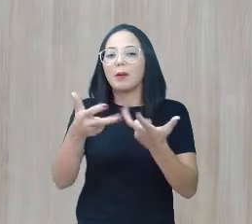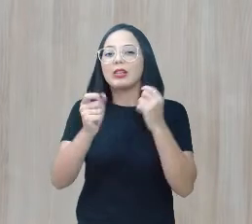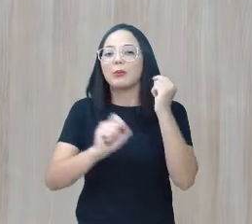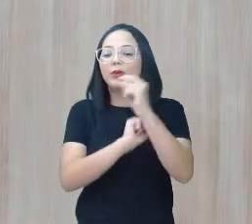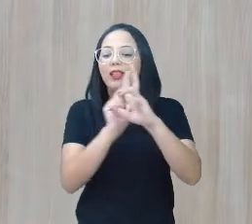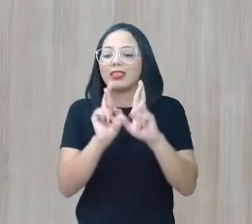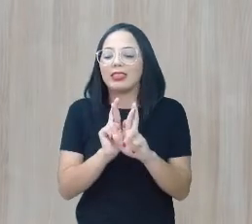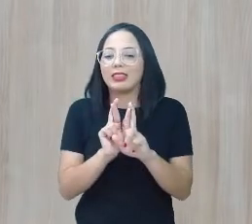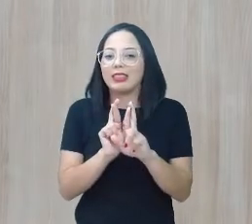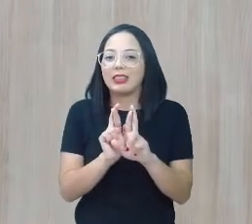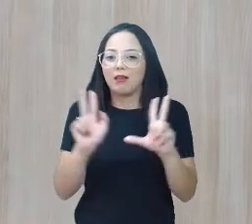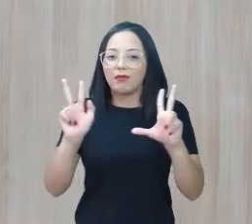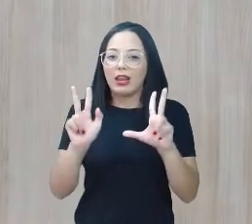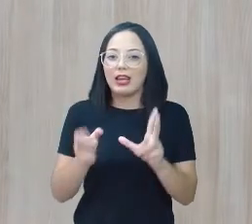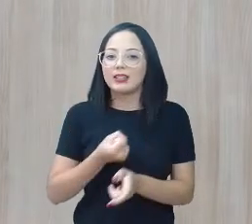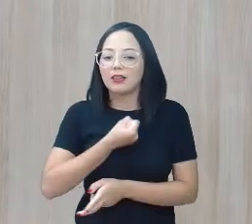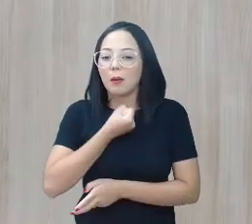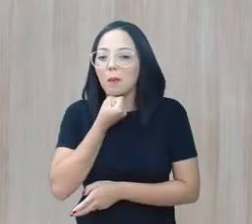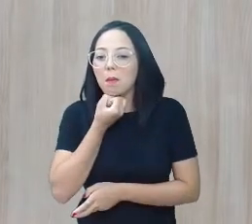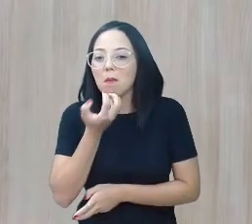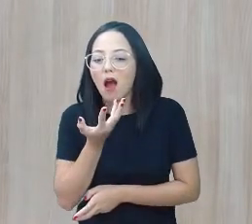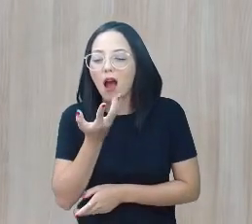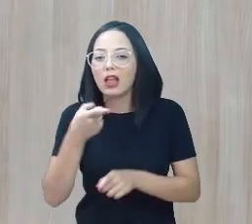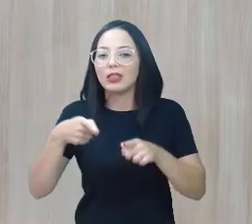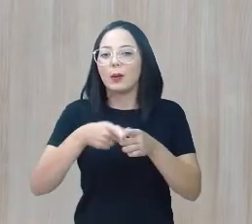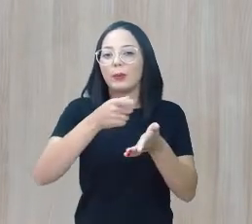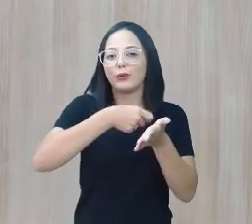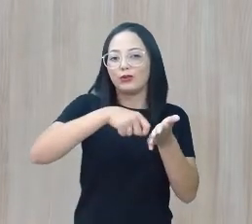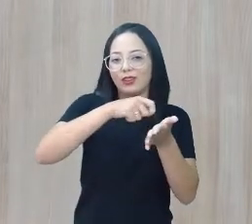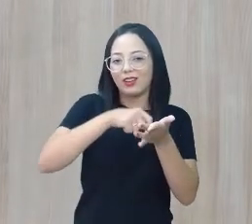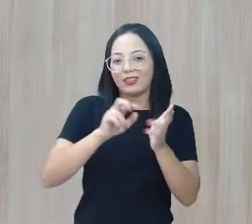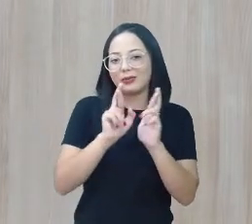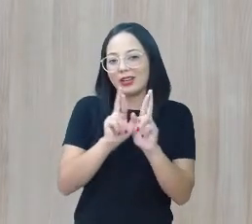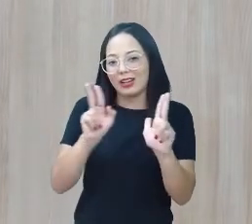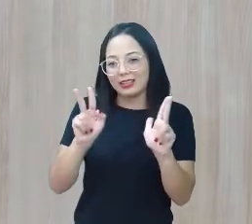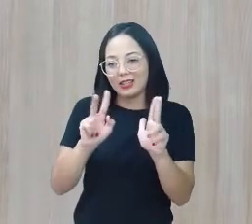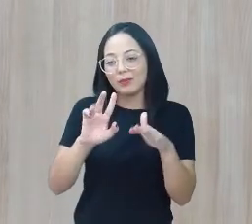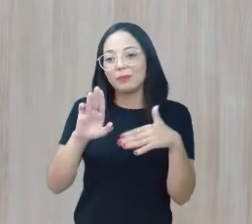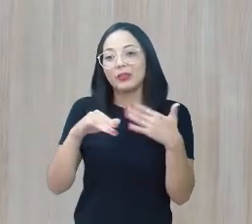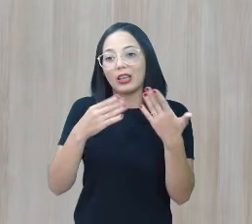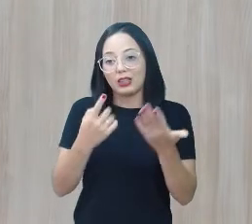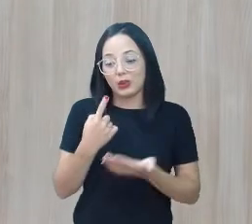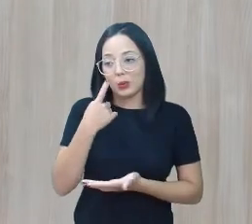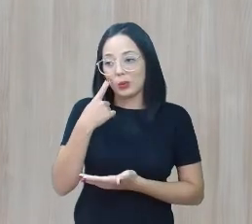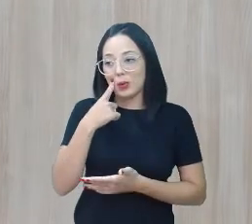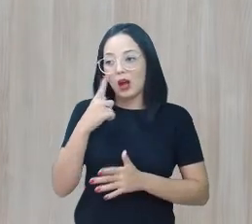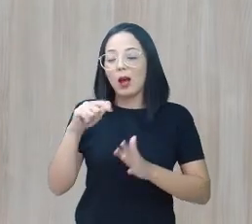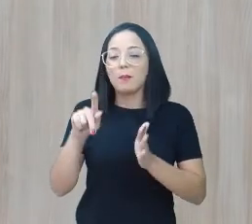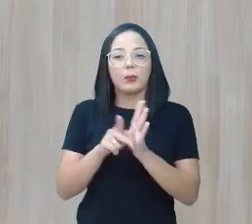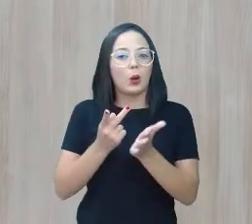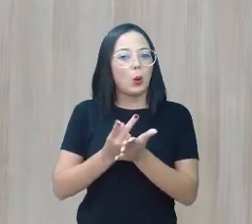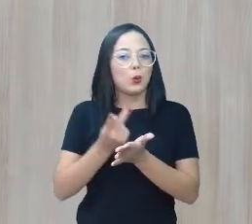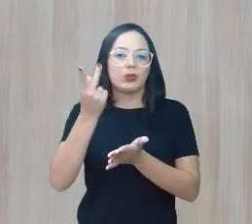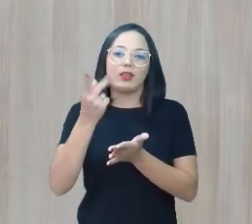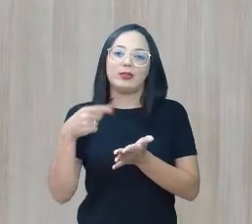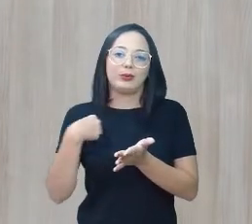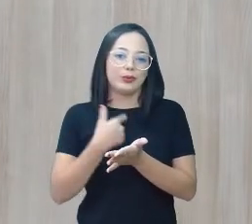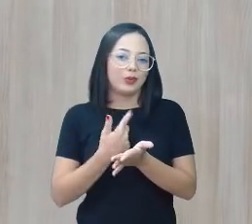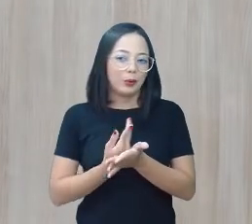uma diferença tanto na pronúncia quanto na escrita? Então, isso acontece